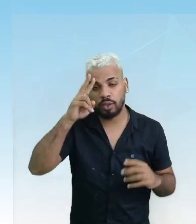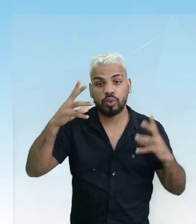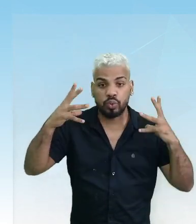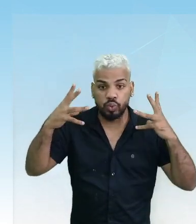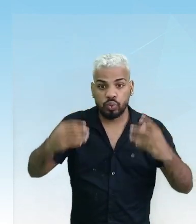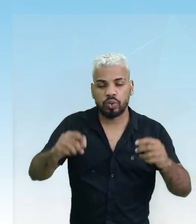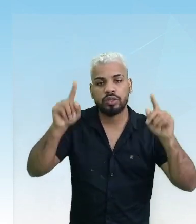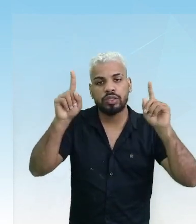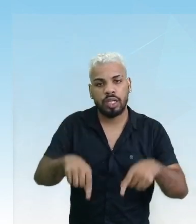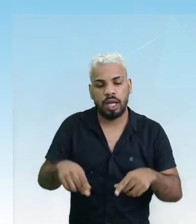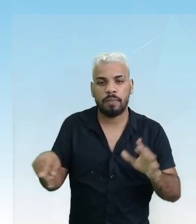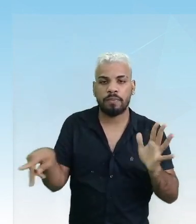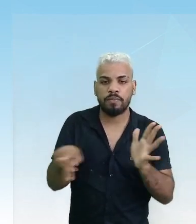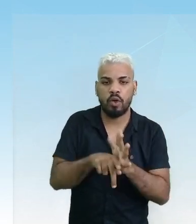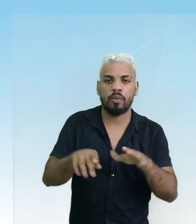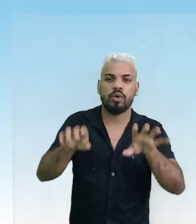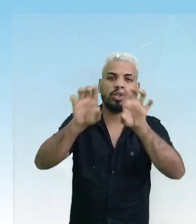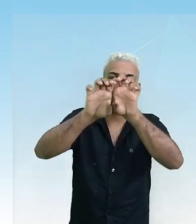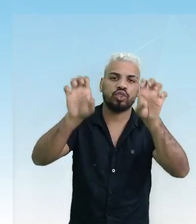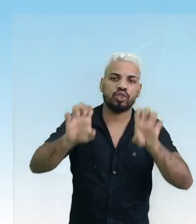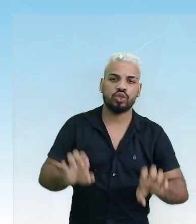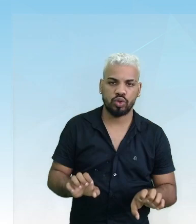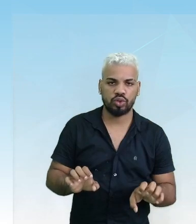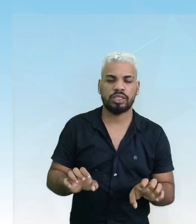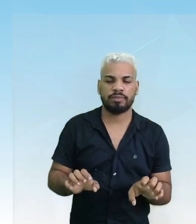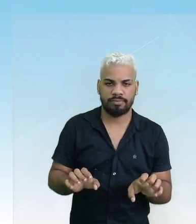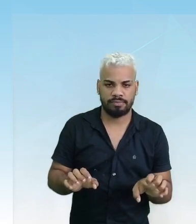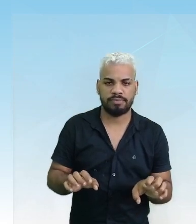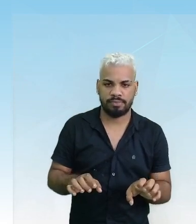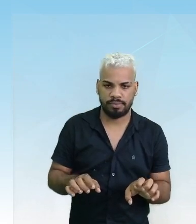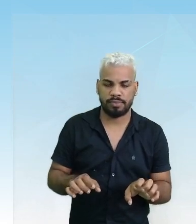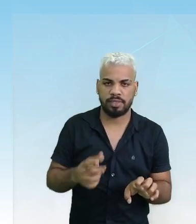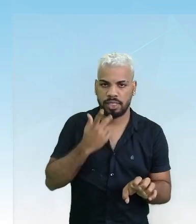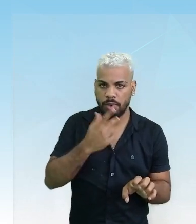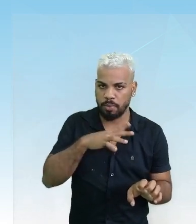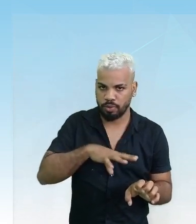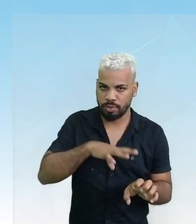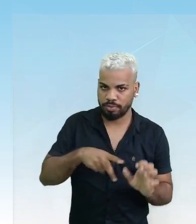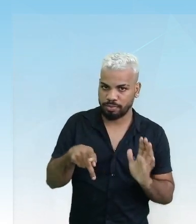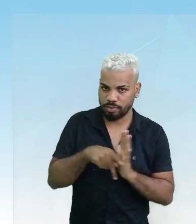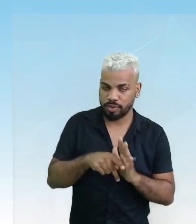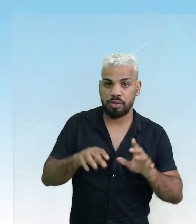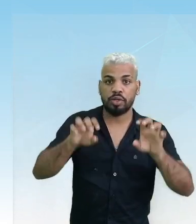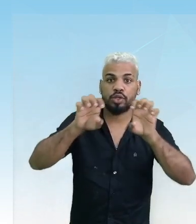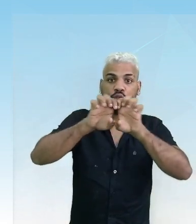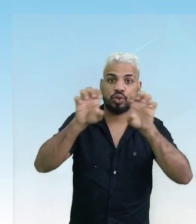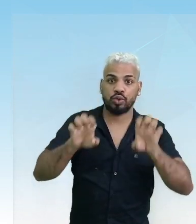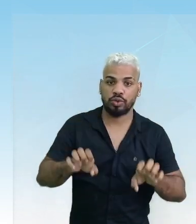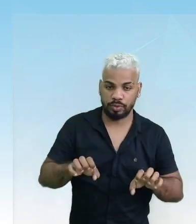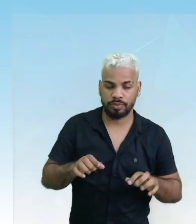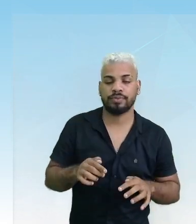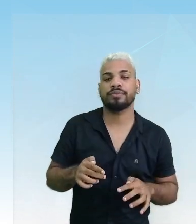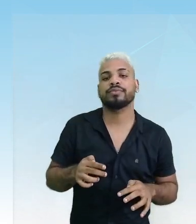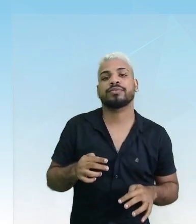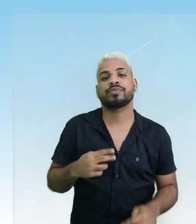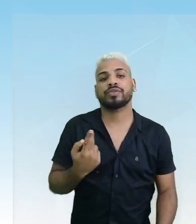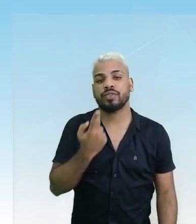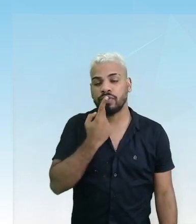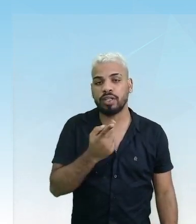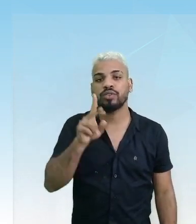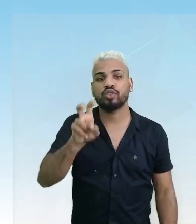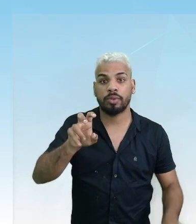isso faz parte da estrutura sintática da língua portuguesa. A estrutura, quando nós falamos